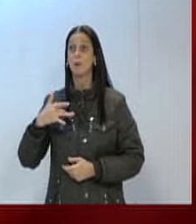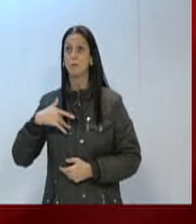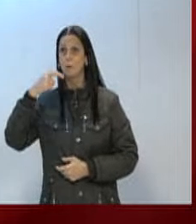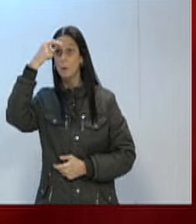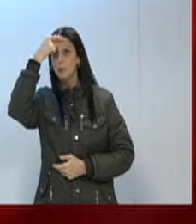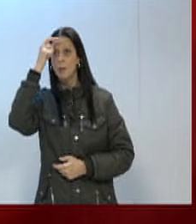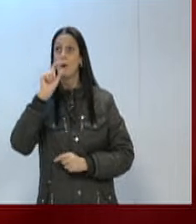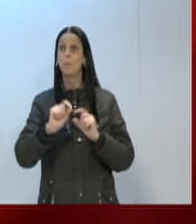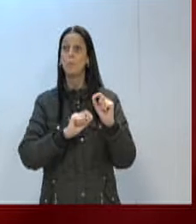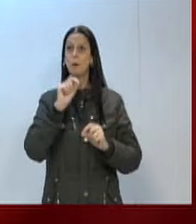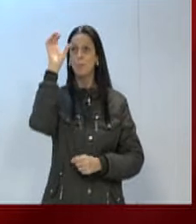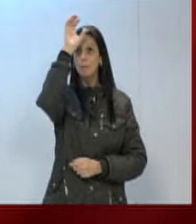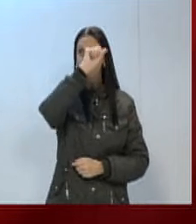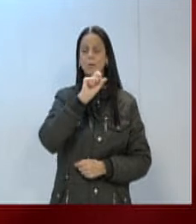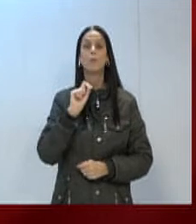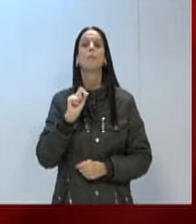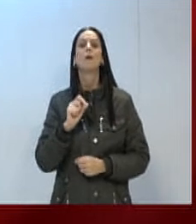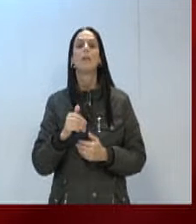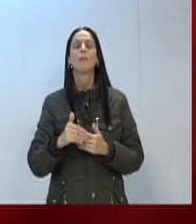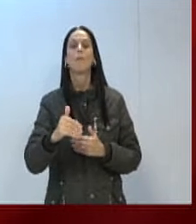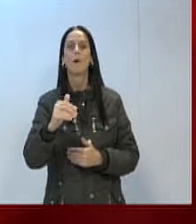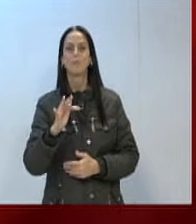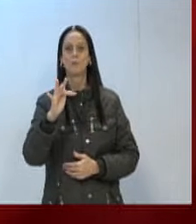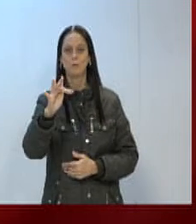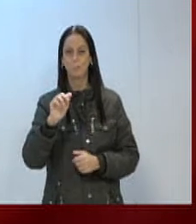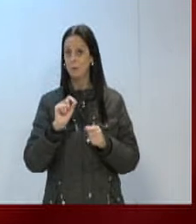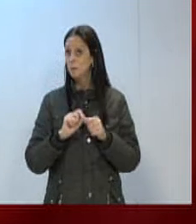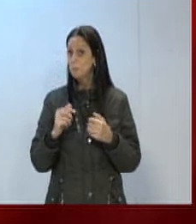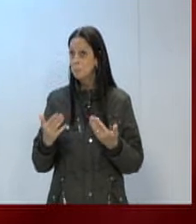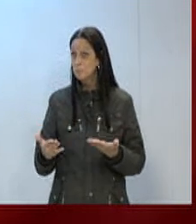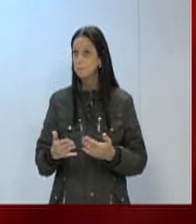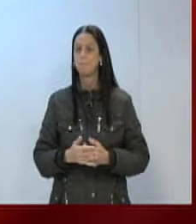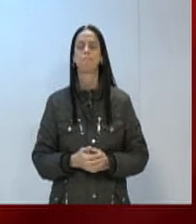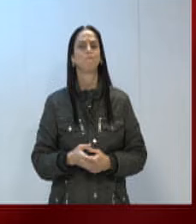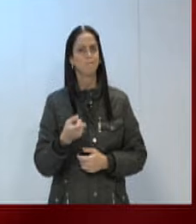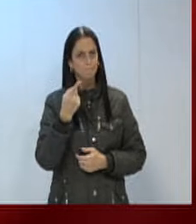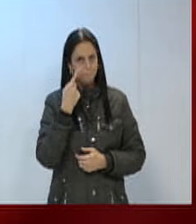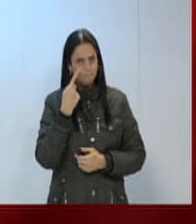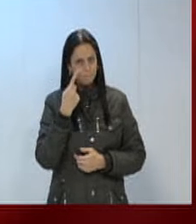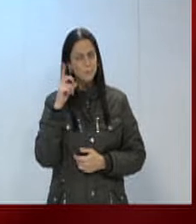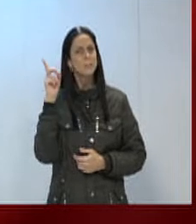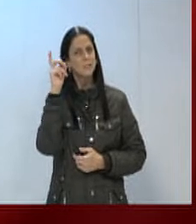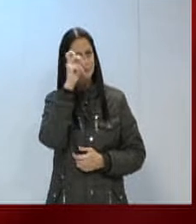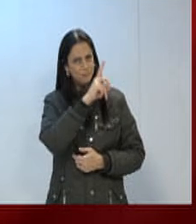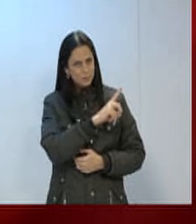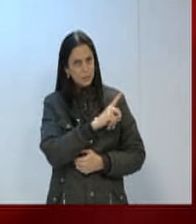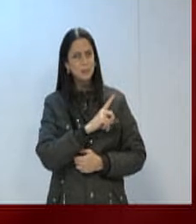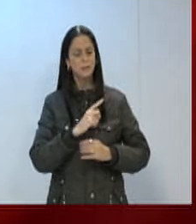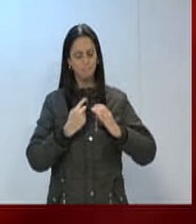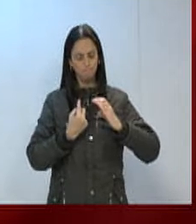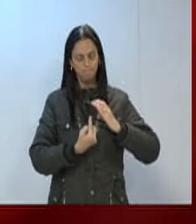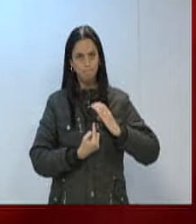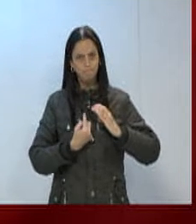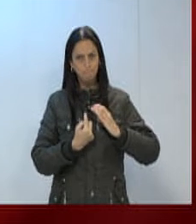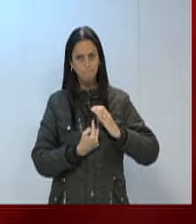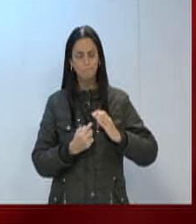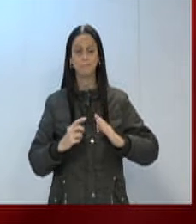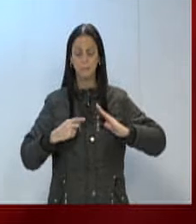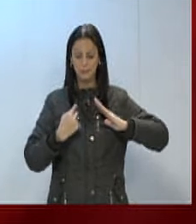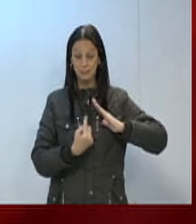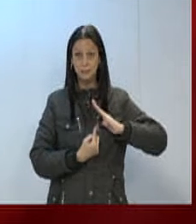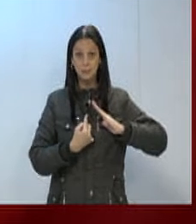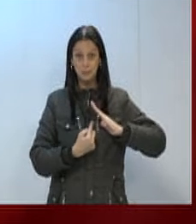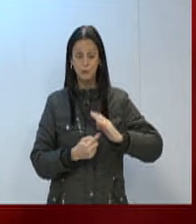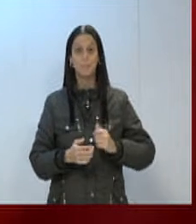vamos Oi e aí eles nos lançam o seguinte Viu como é difícil isolamento e ainda até hoje quem